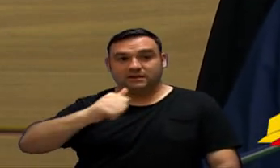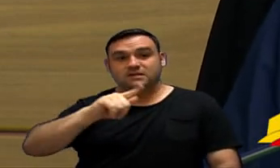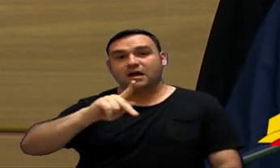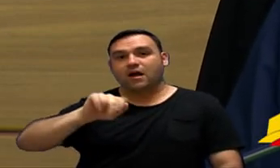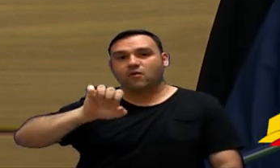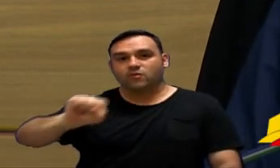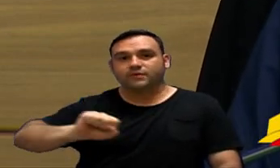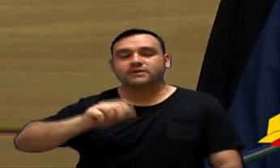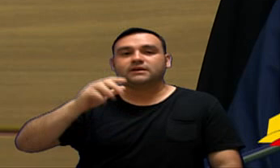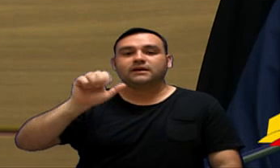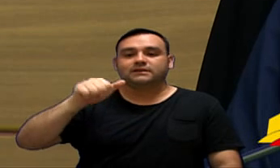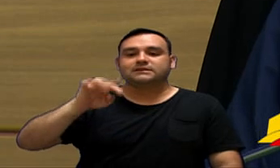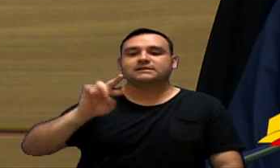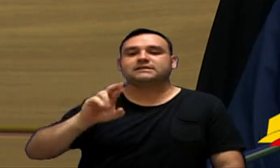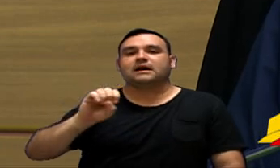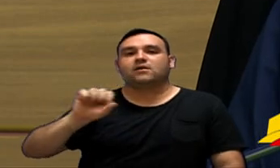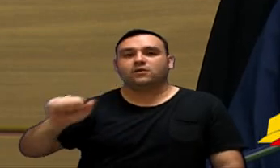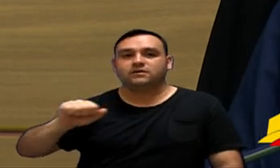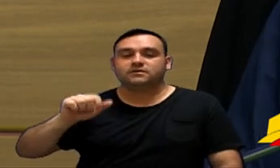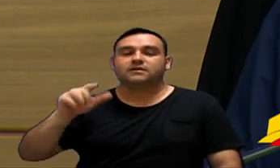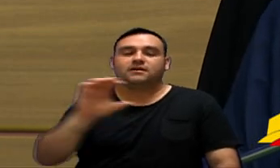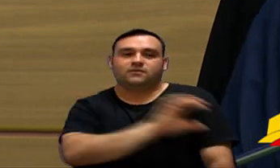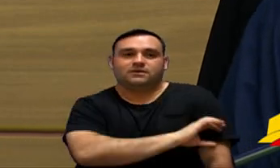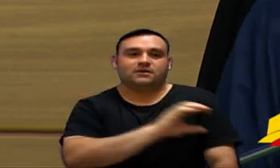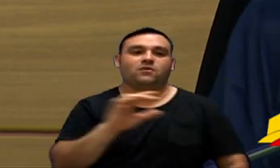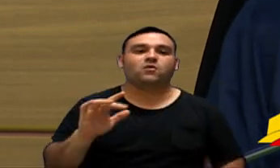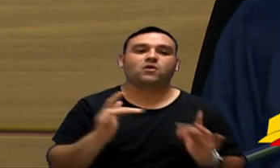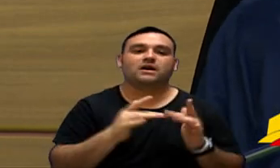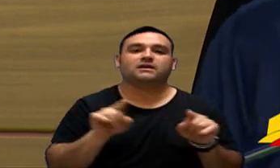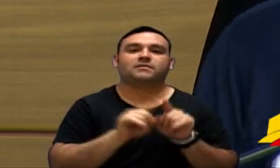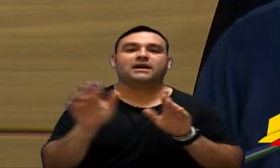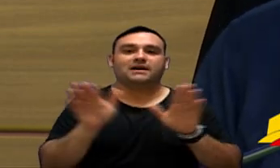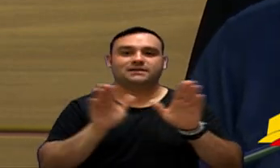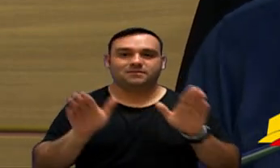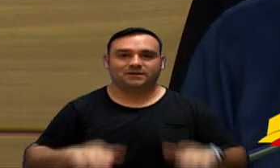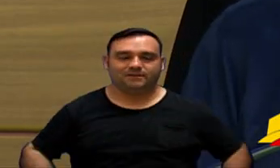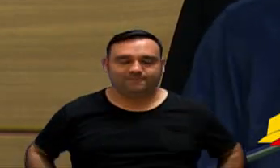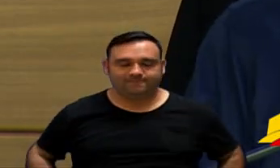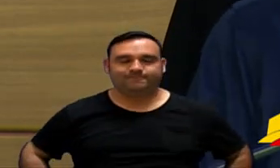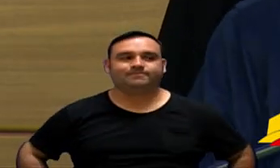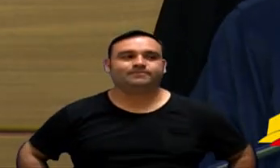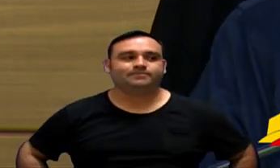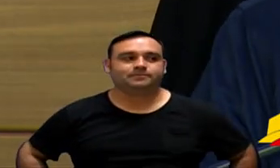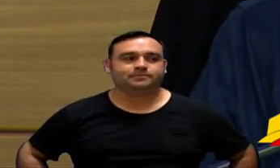creche, Santa Rosa creche, o Conecta e a Acessibilidade.